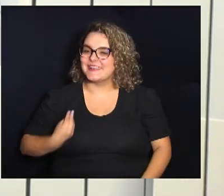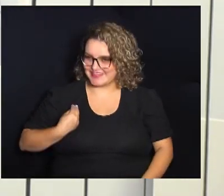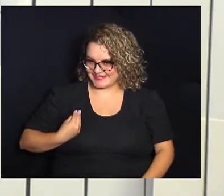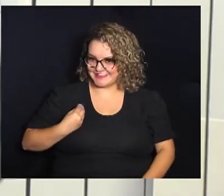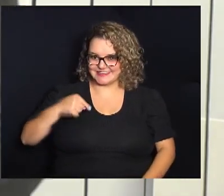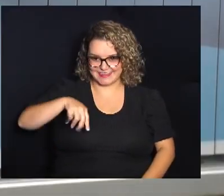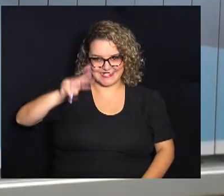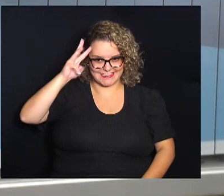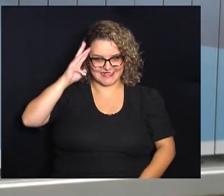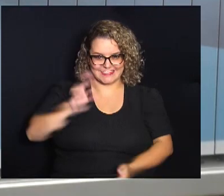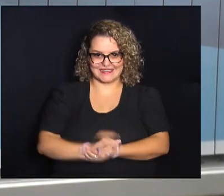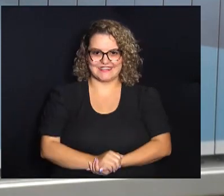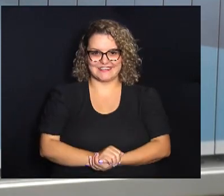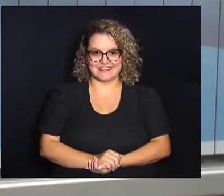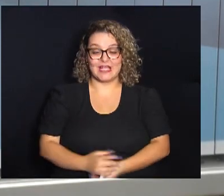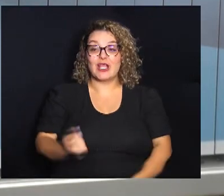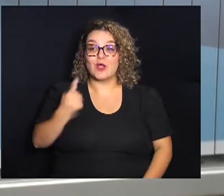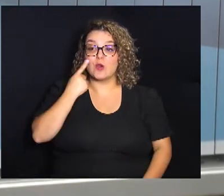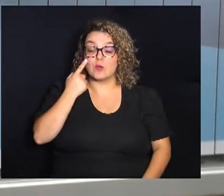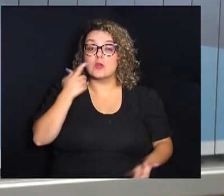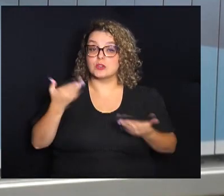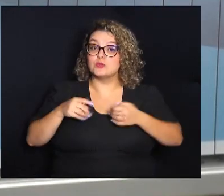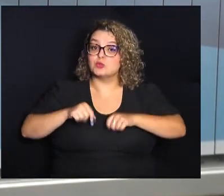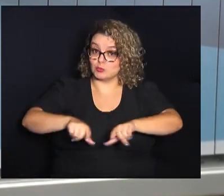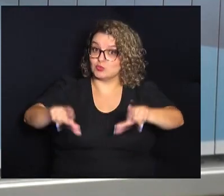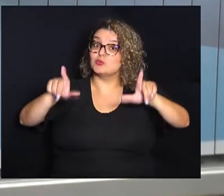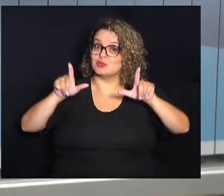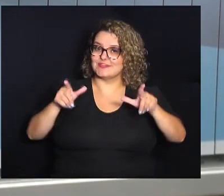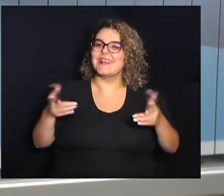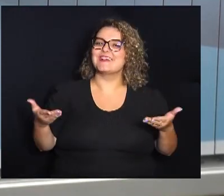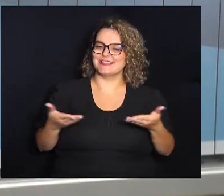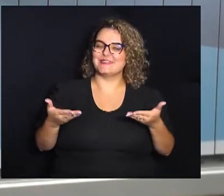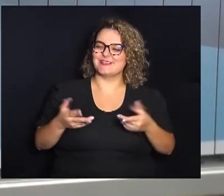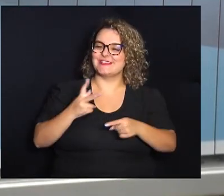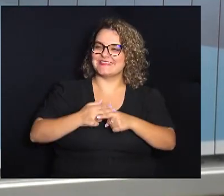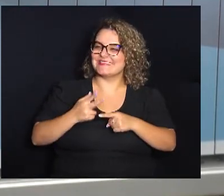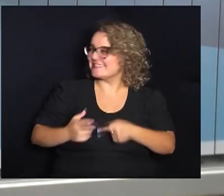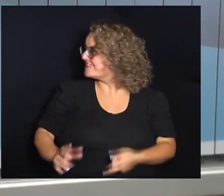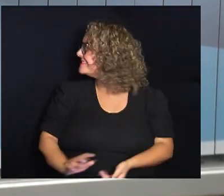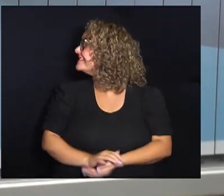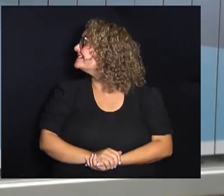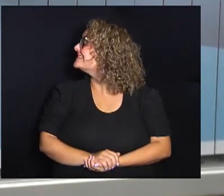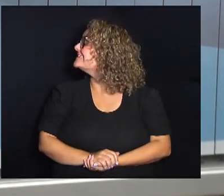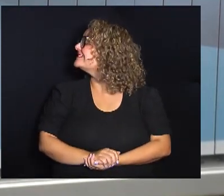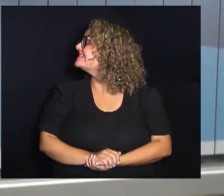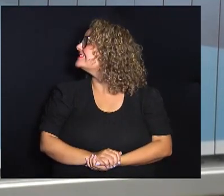vivo. Confira a partir de agora os destaques de hoje.